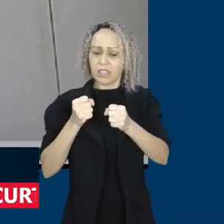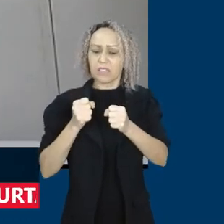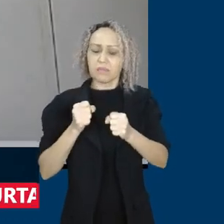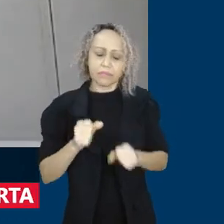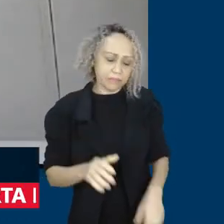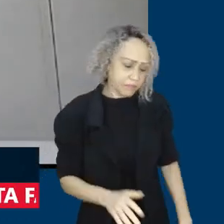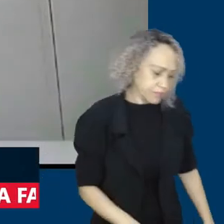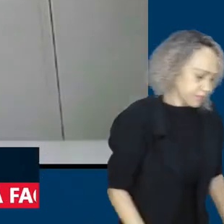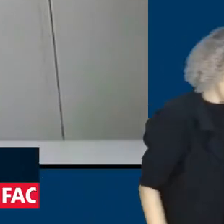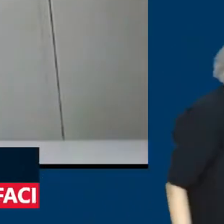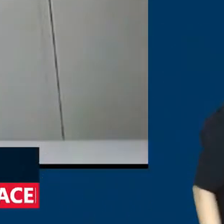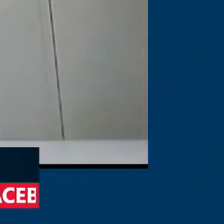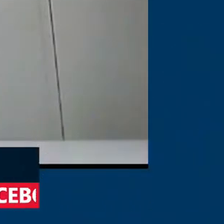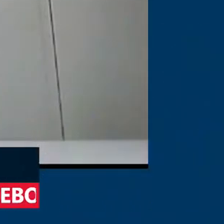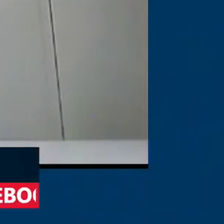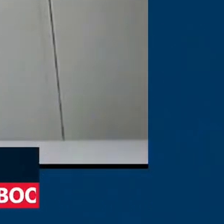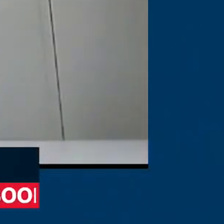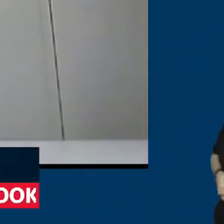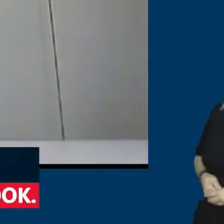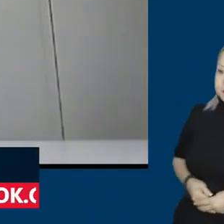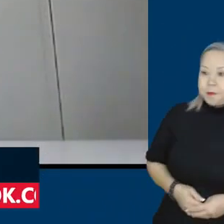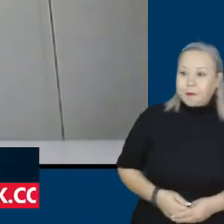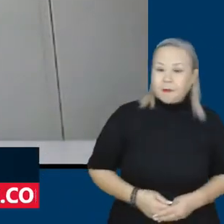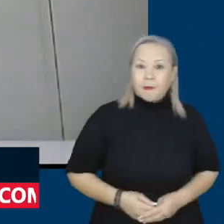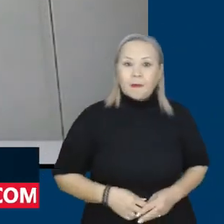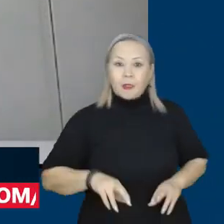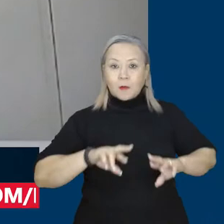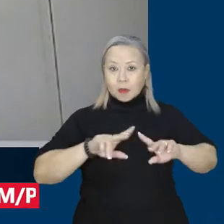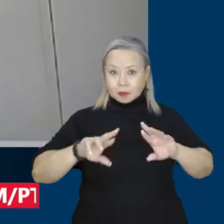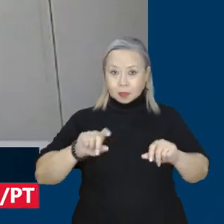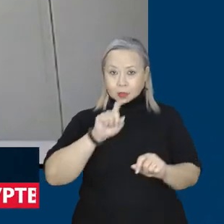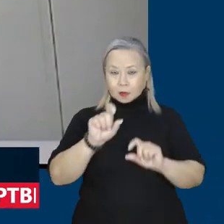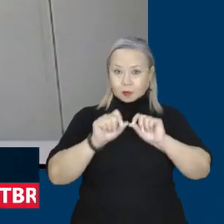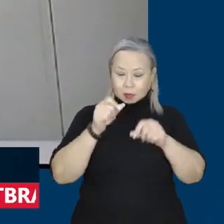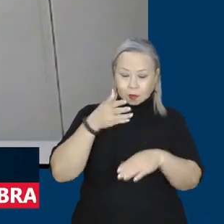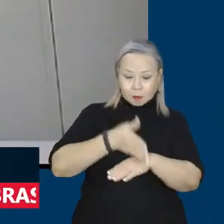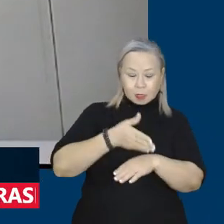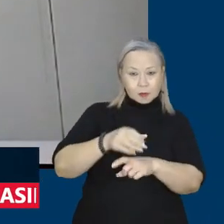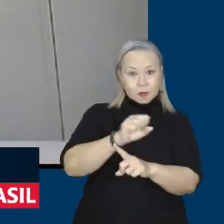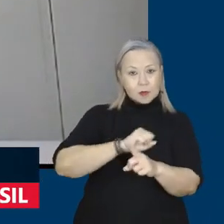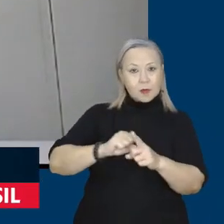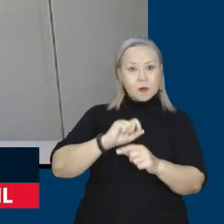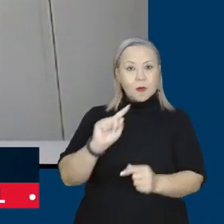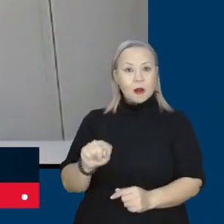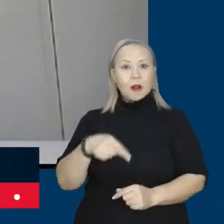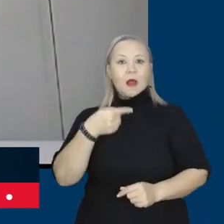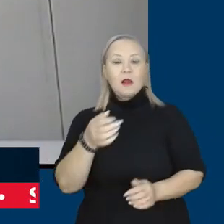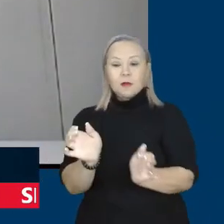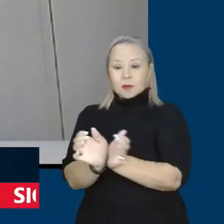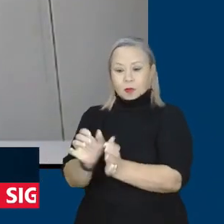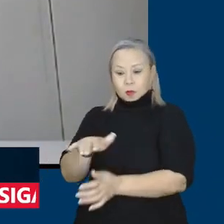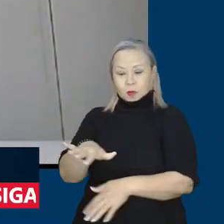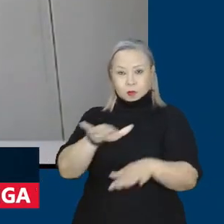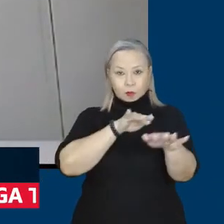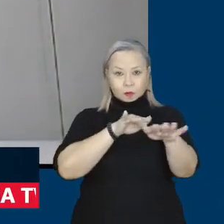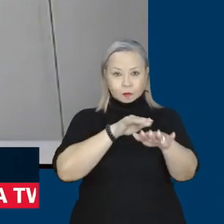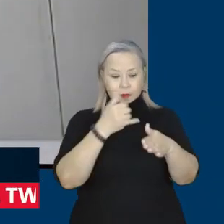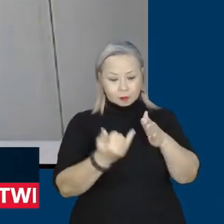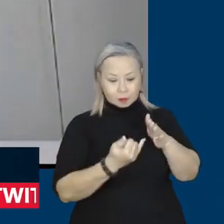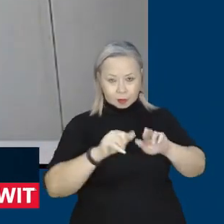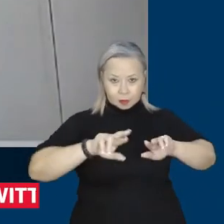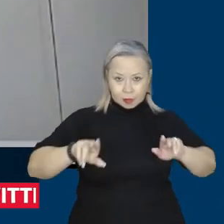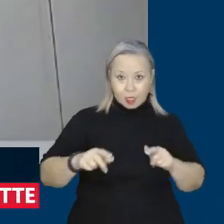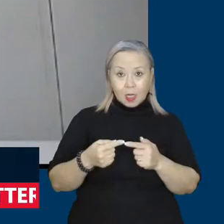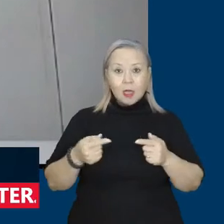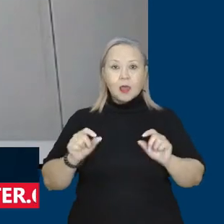mas que seja uma participação social que vai para Além da Cúpula dos movimentos das entidades das redes